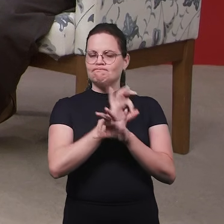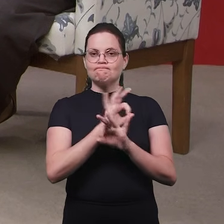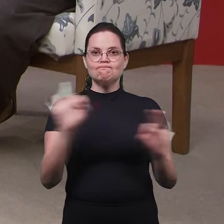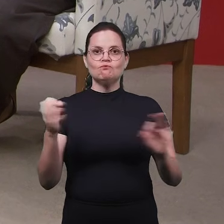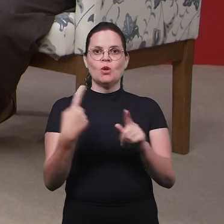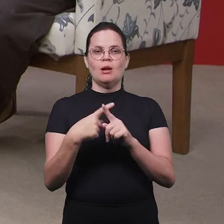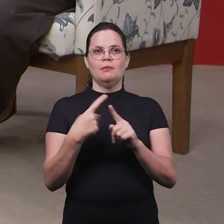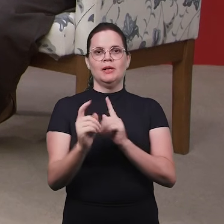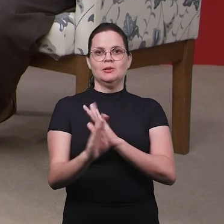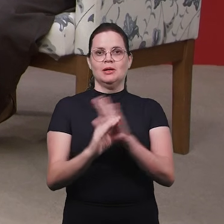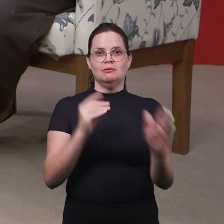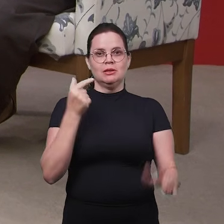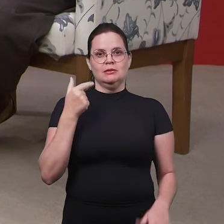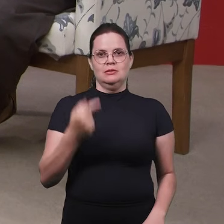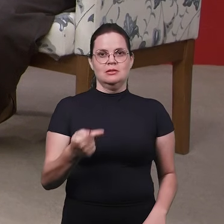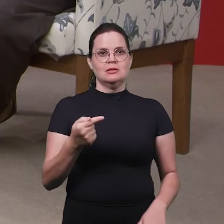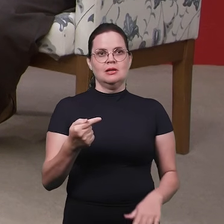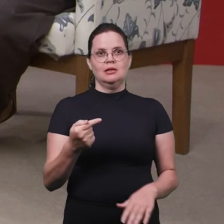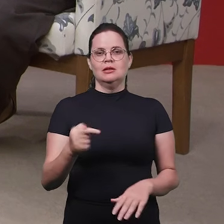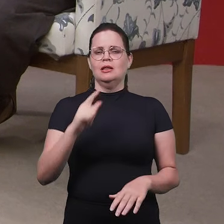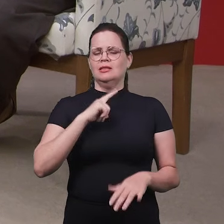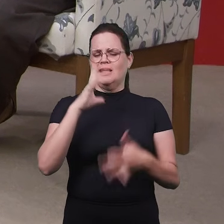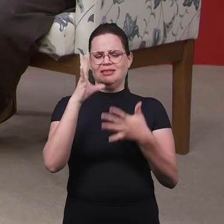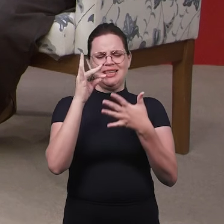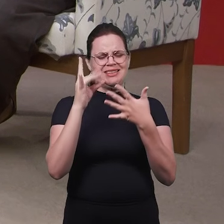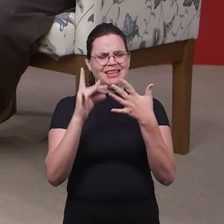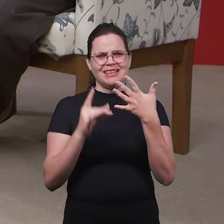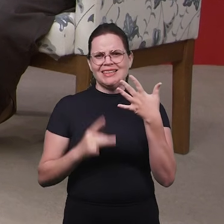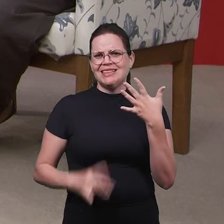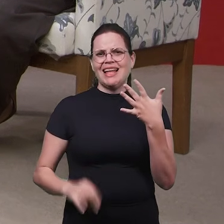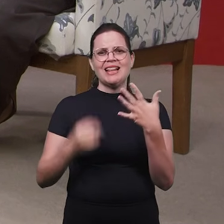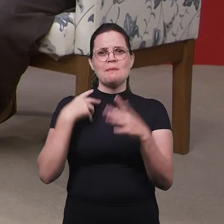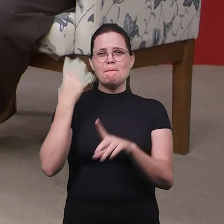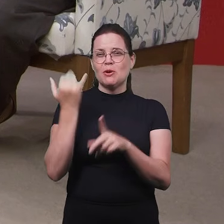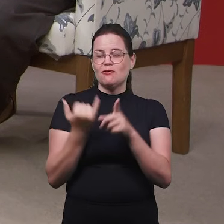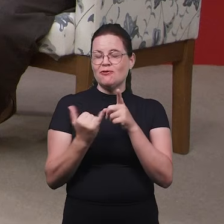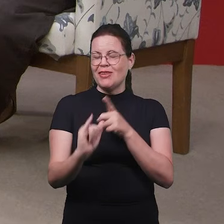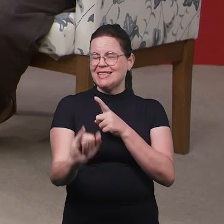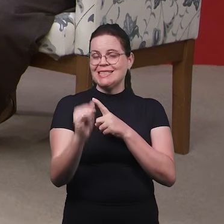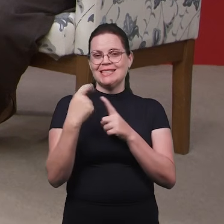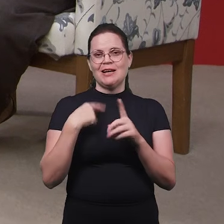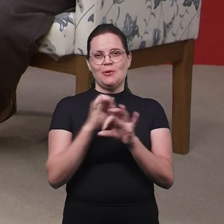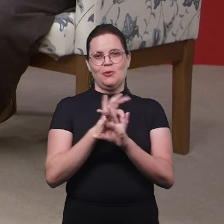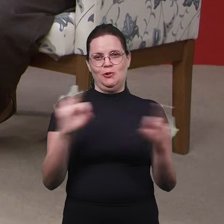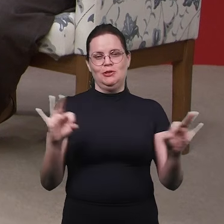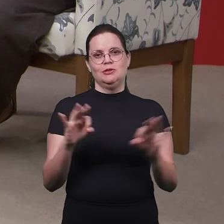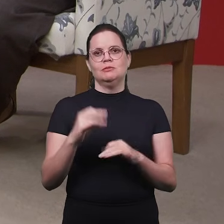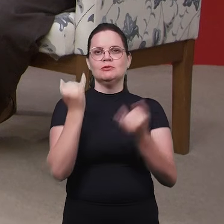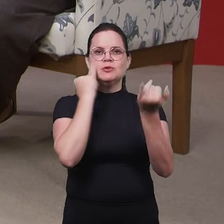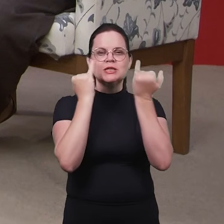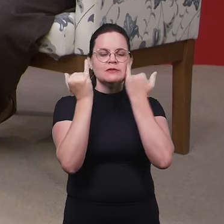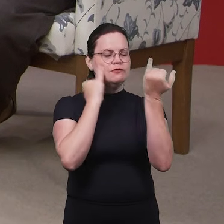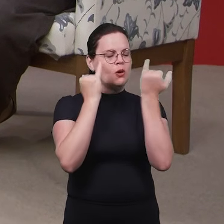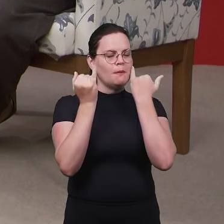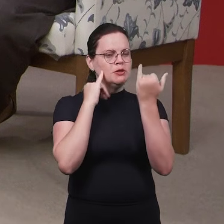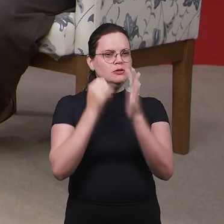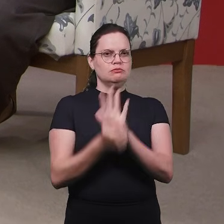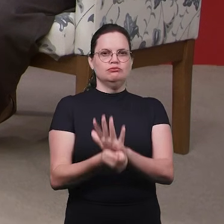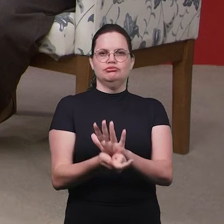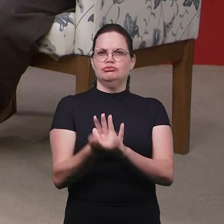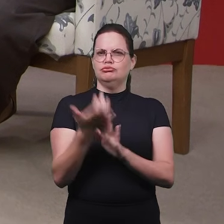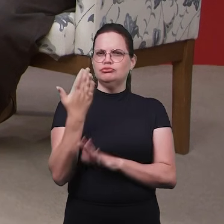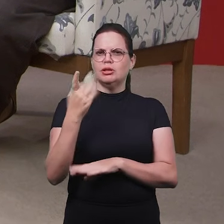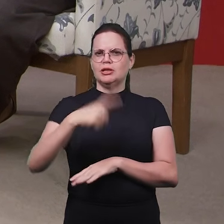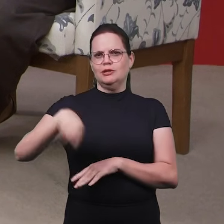programas deste capítulo, principalmente, porque tem muita novidade profética aqui, né, pastor? Glória a Deus. E muita